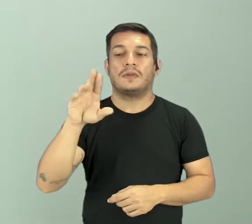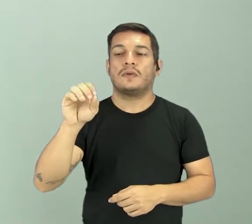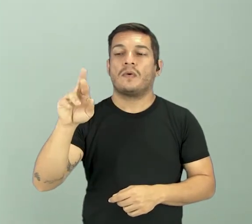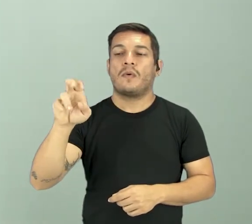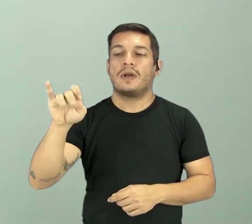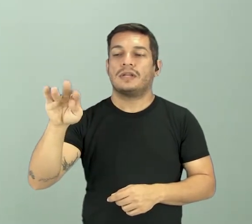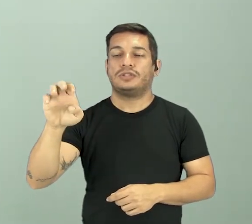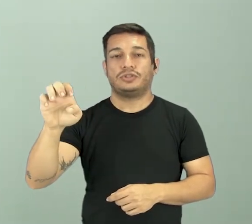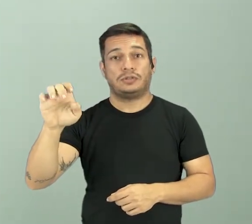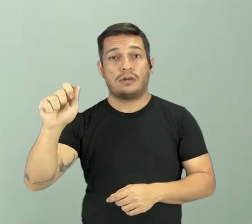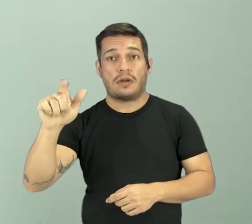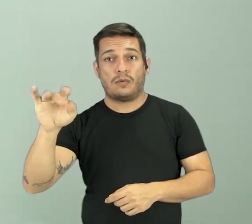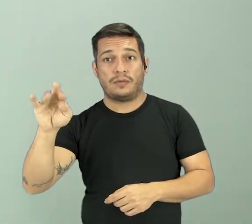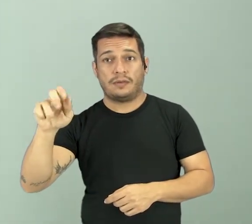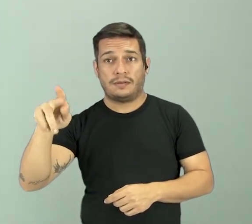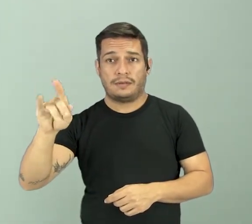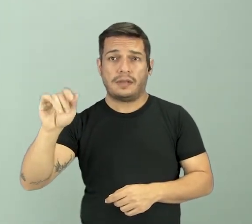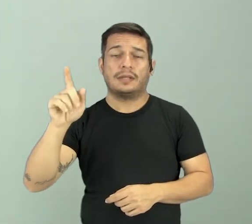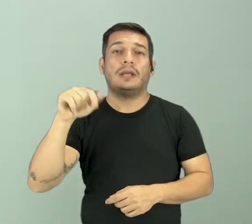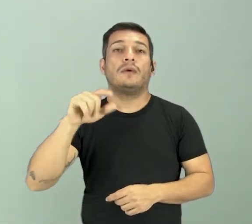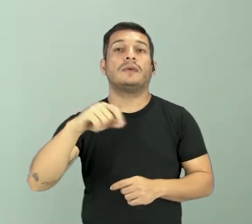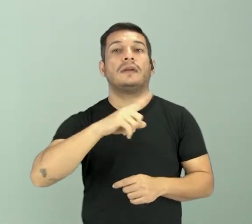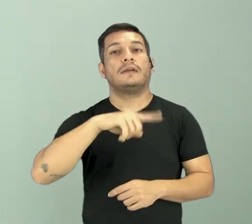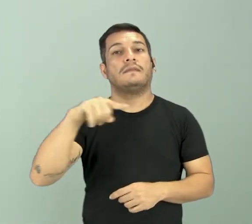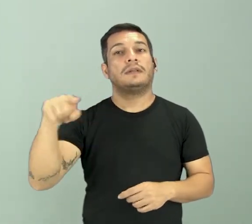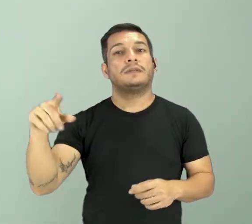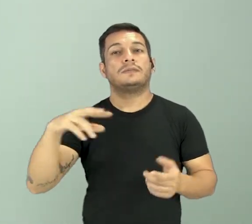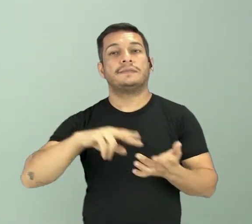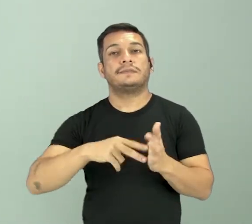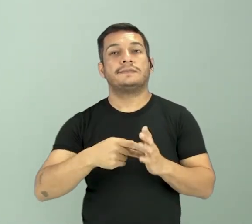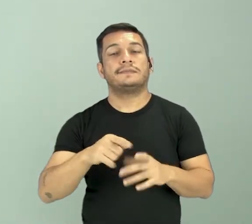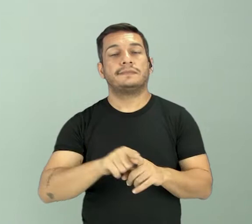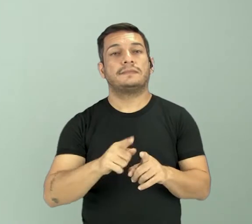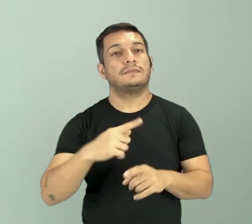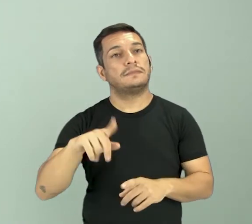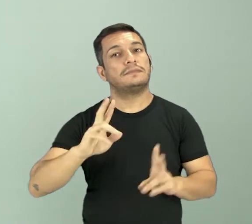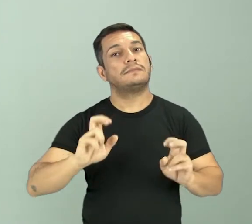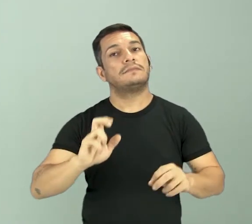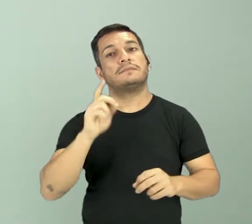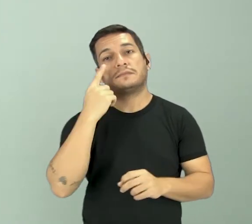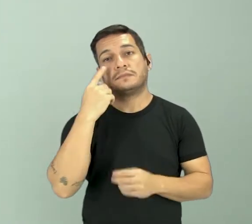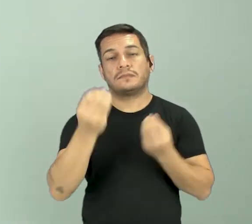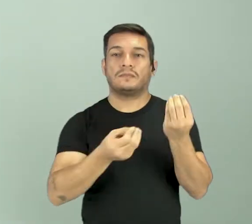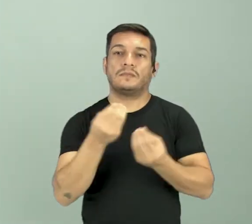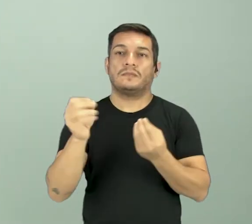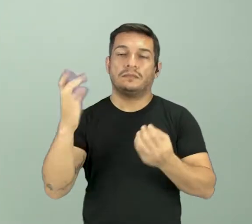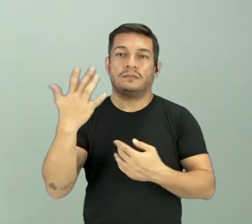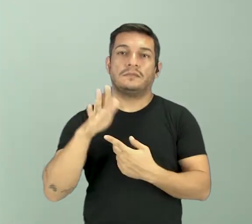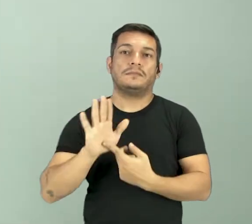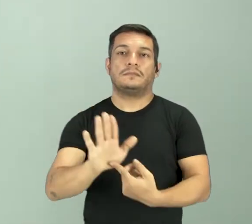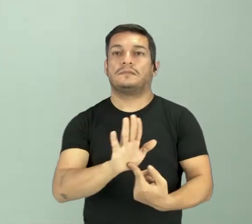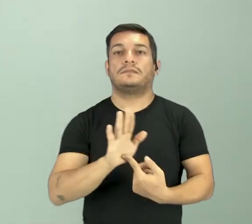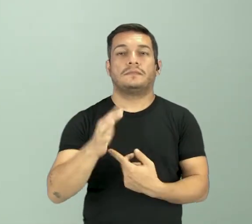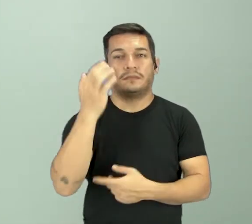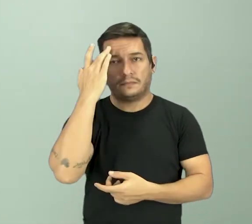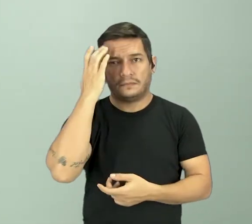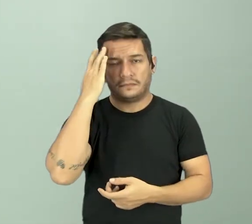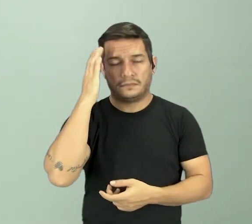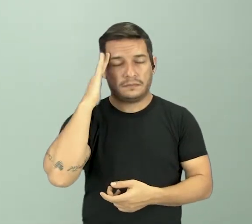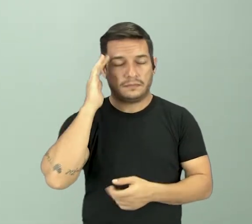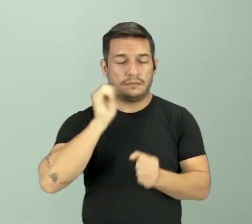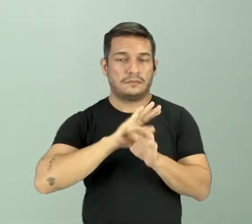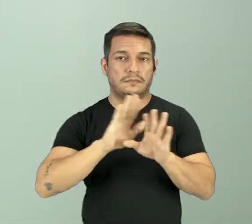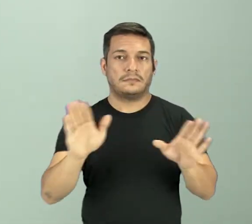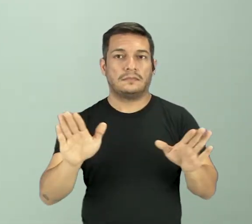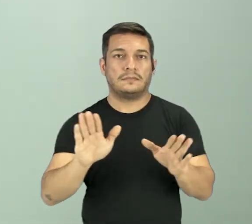isso da corrente alternada? É uma corrente que varia o sentido dela, e aí vocês vão ver daqui a pouco de uma forma mais fácil para compreender